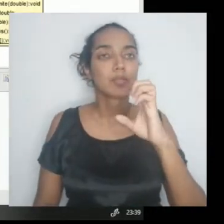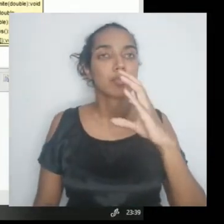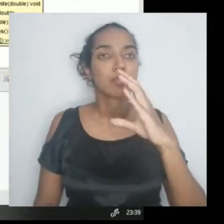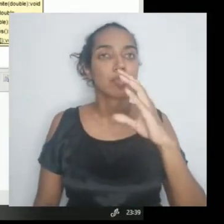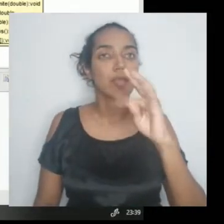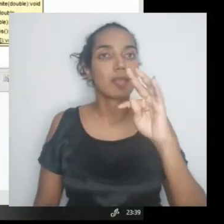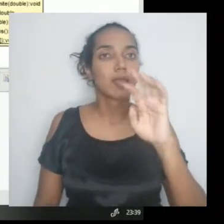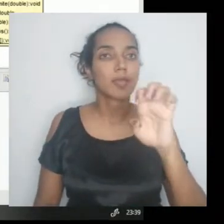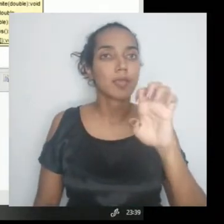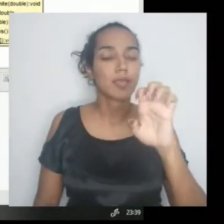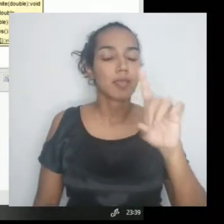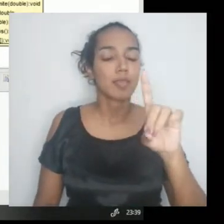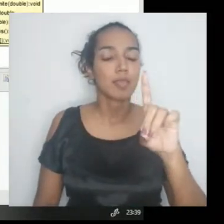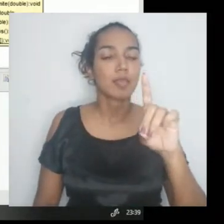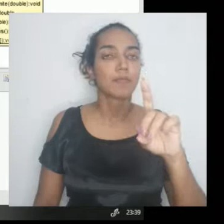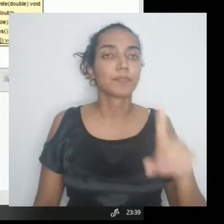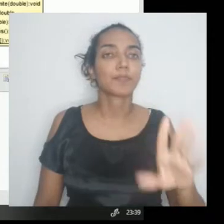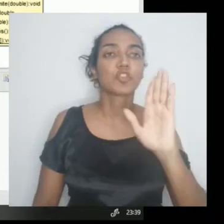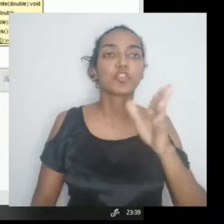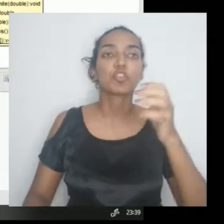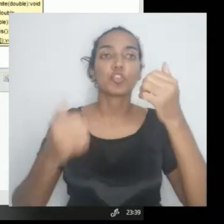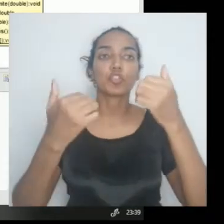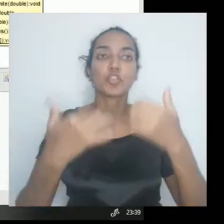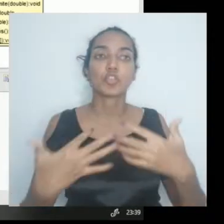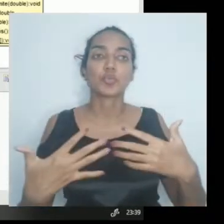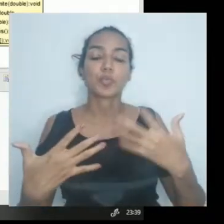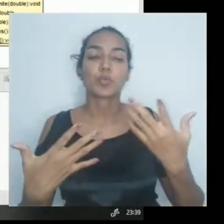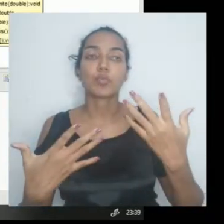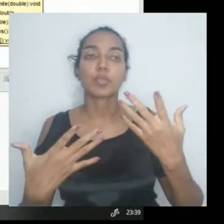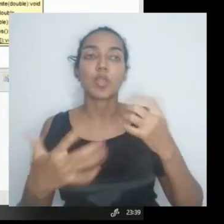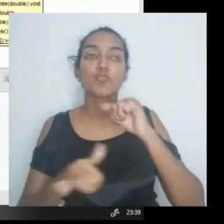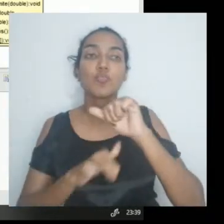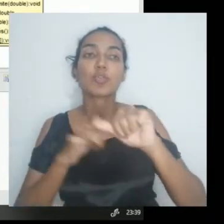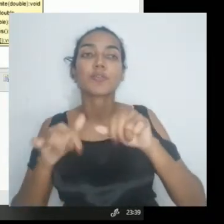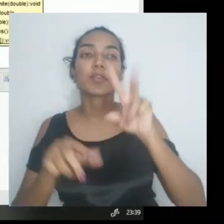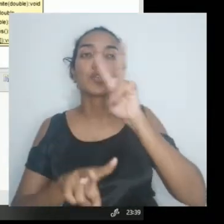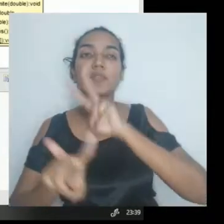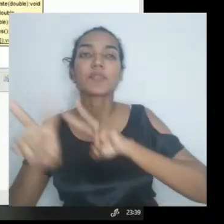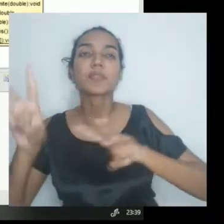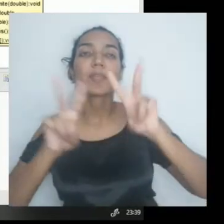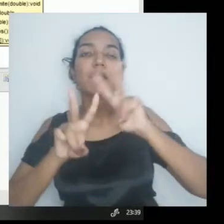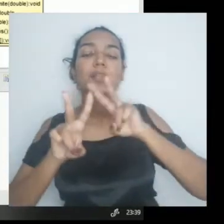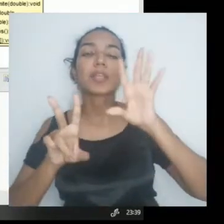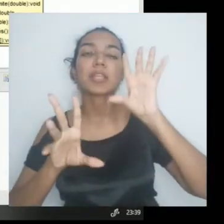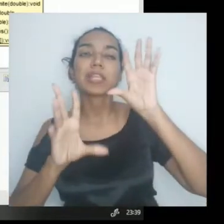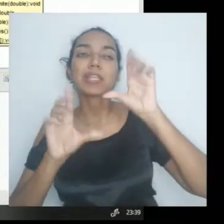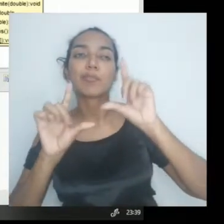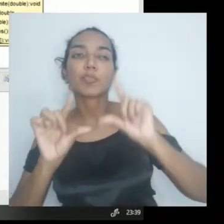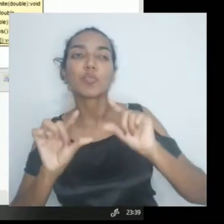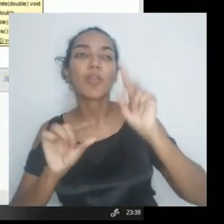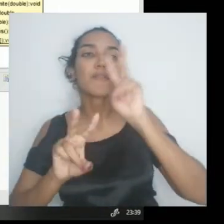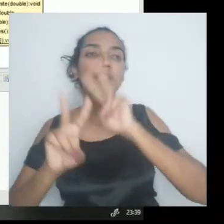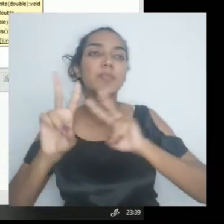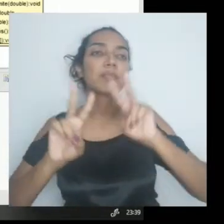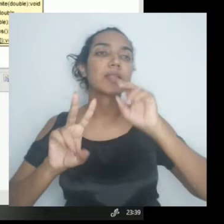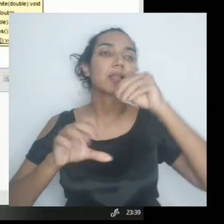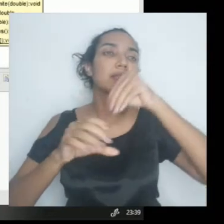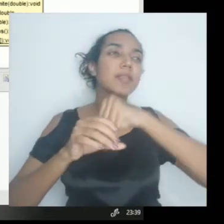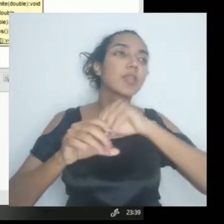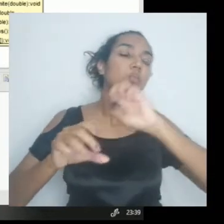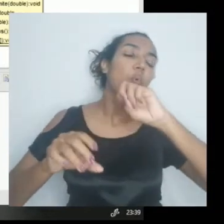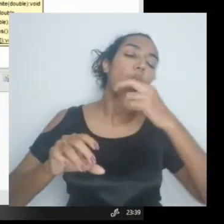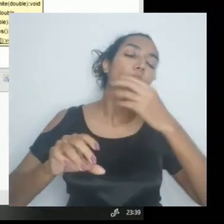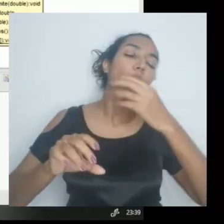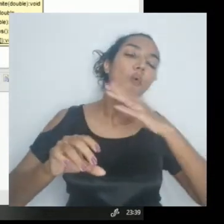que diminui a visibilidade do atributo ou método de fora da classe. Protected, que pode ser acessado de fora da